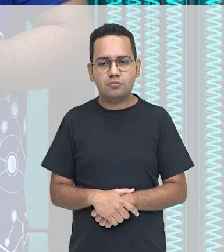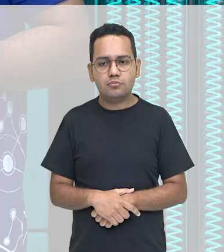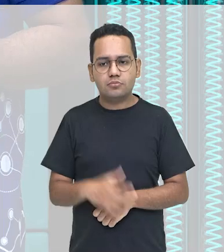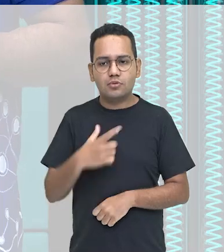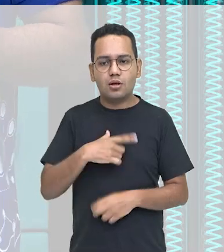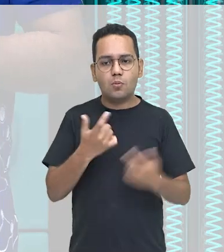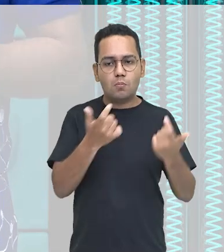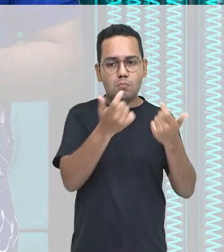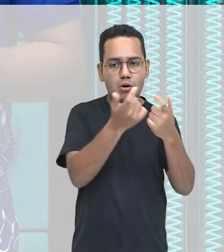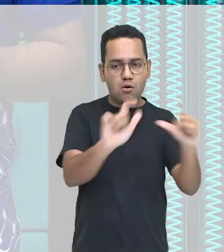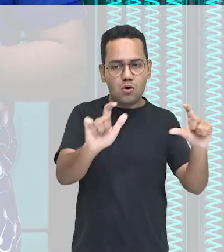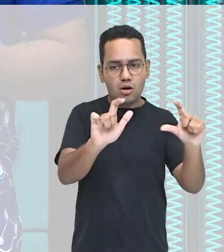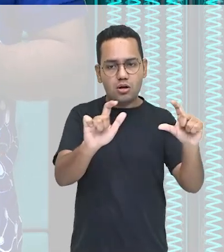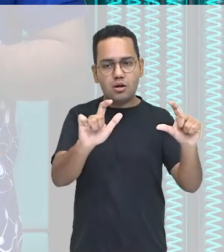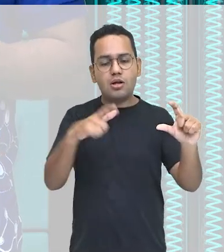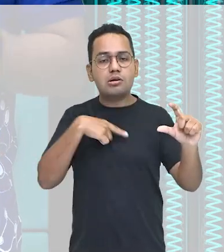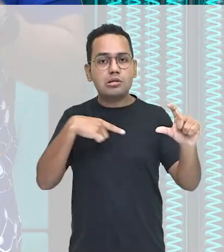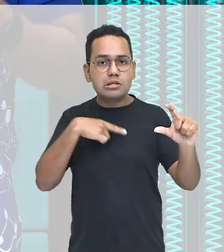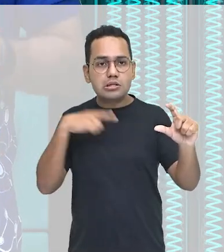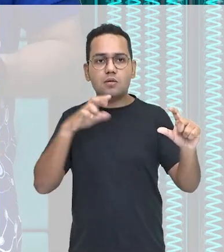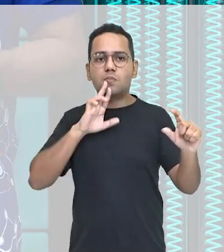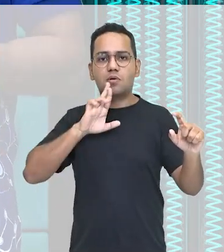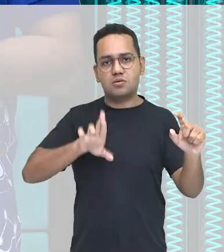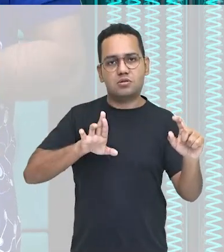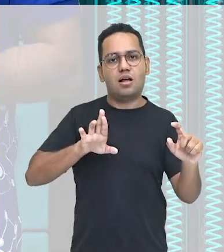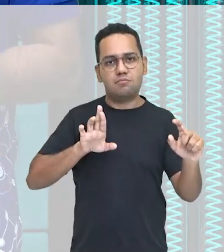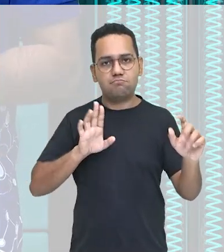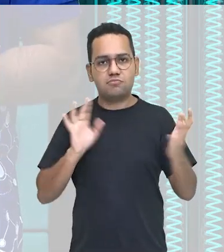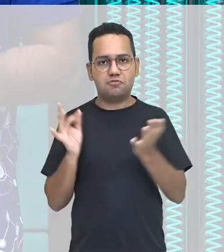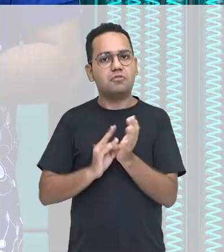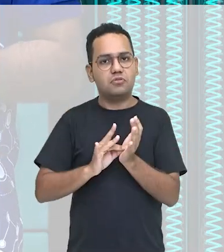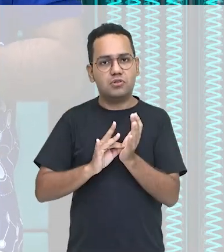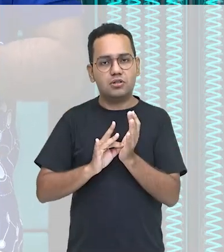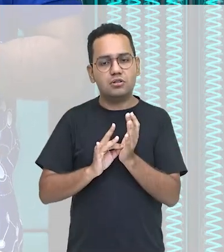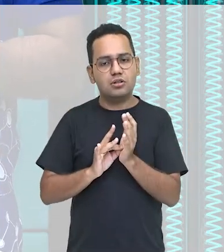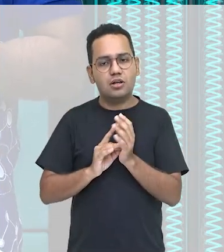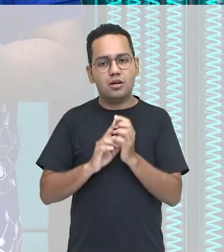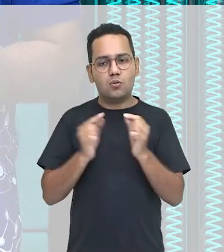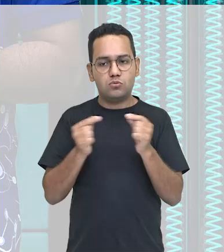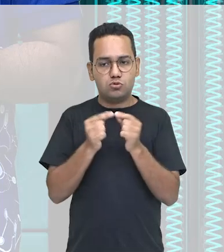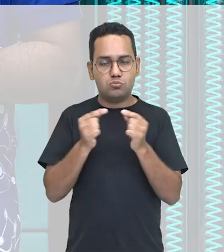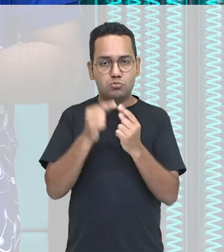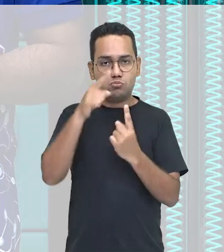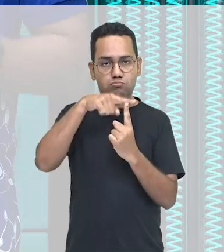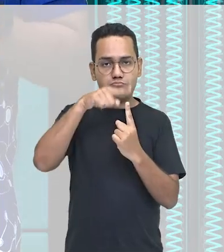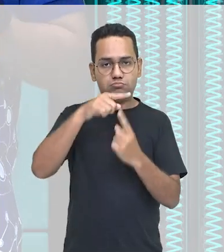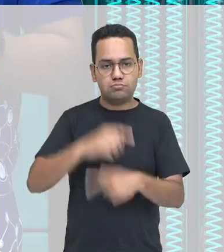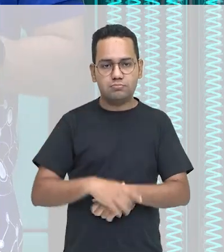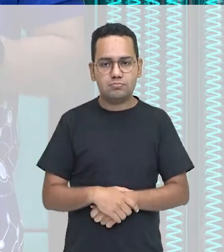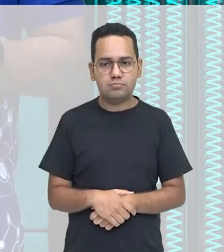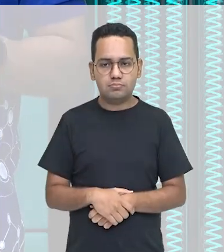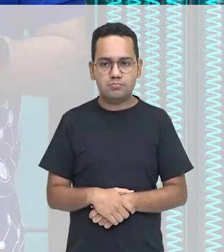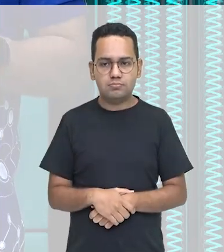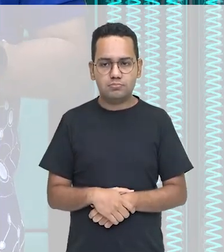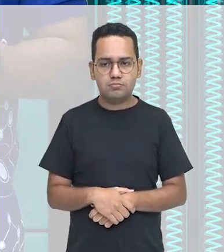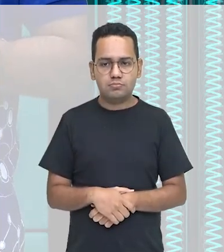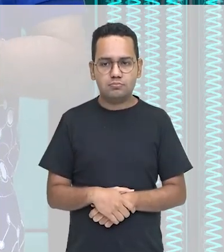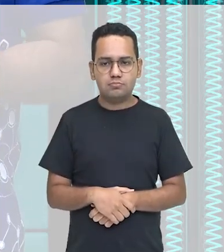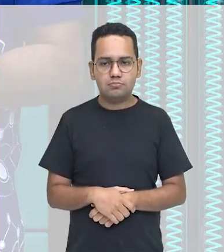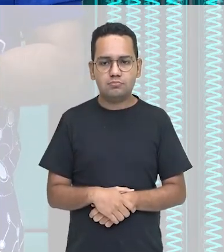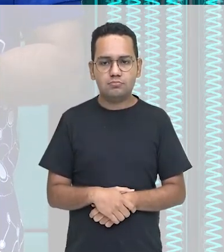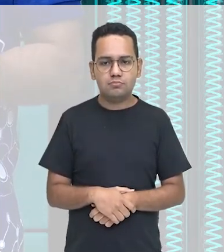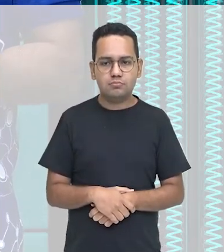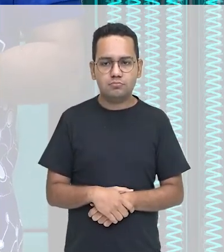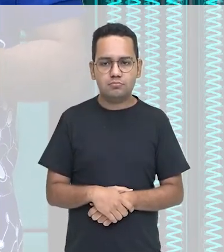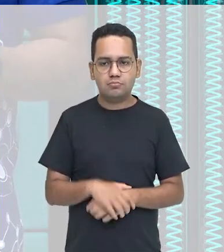que vai levar a um resultado. Essa, então, é o tipo de condicional 1. Qual é a principal